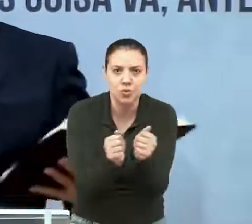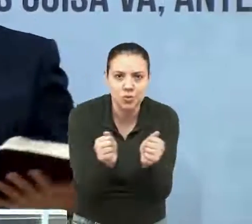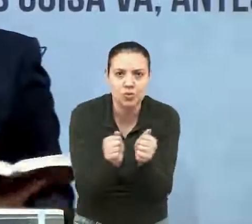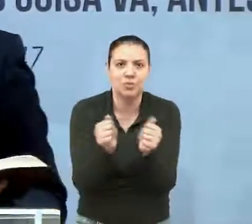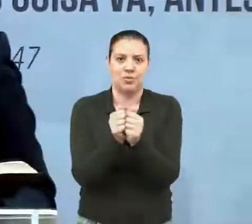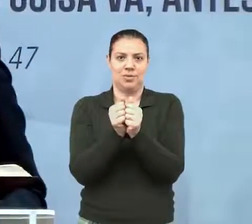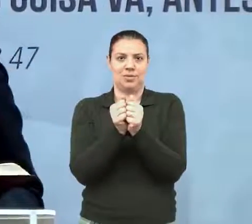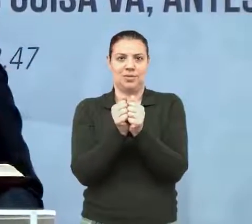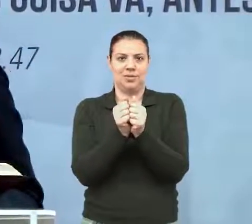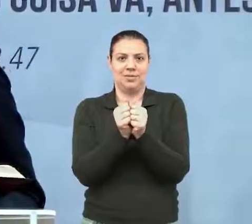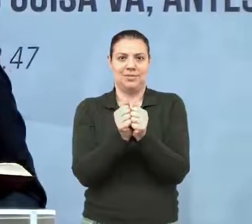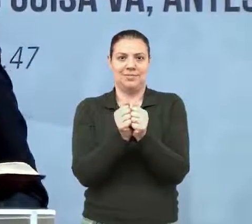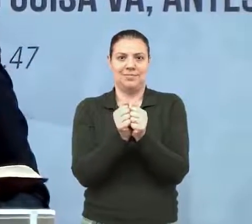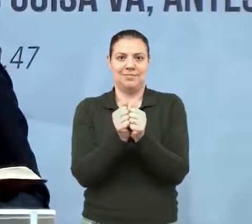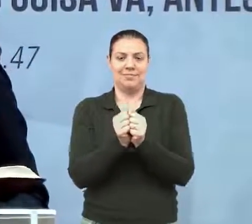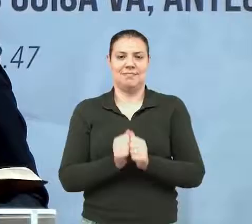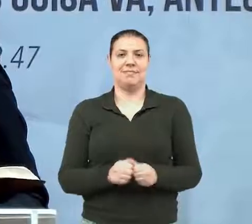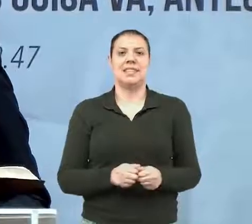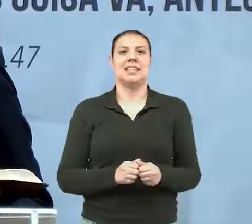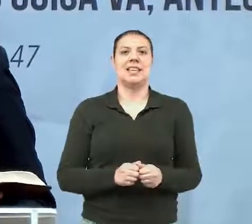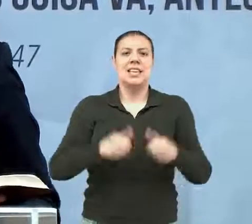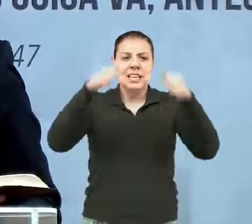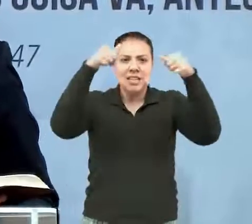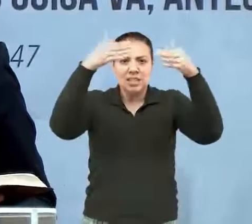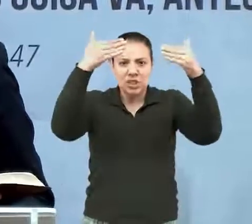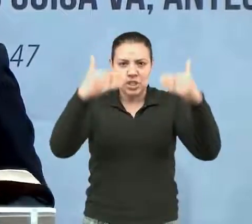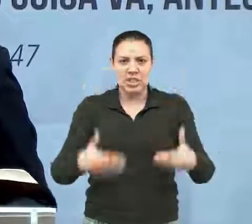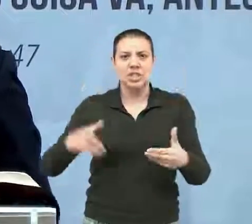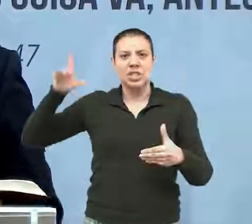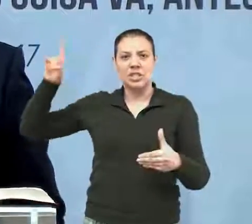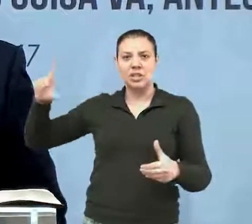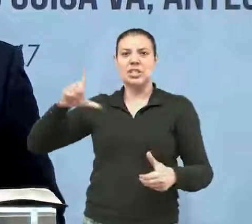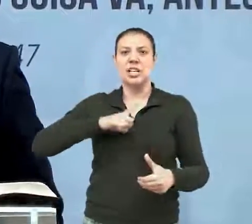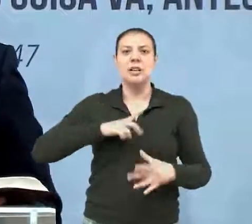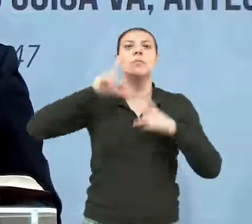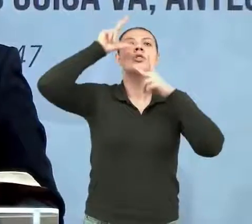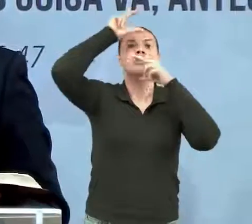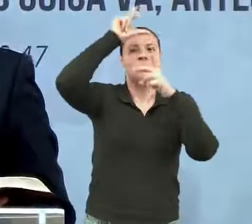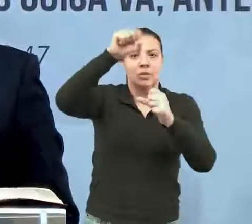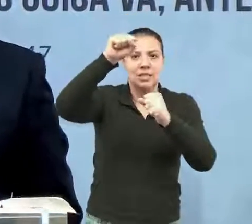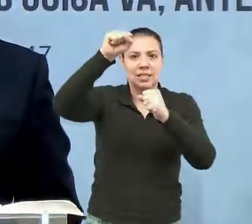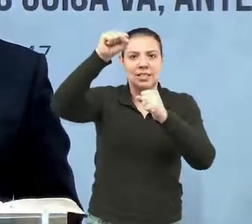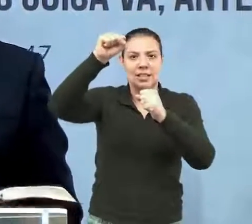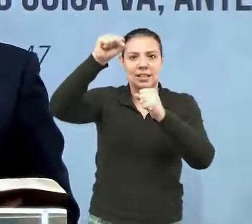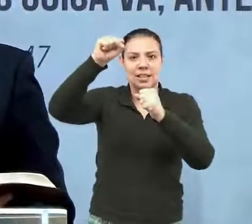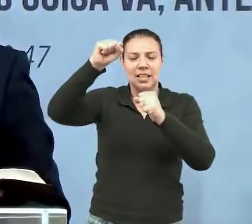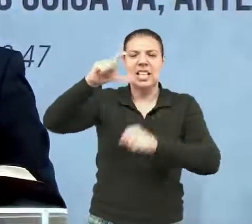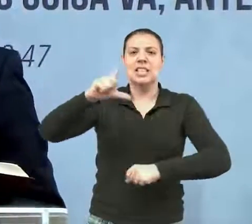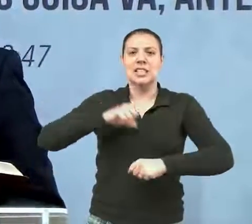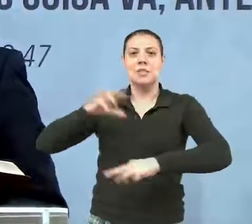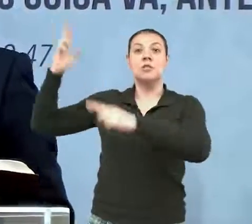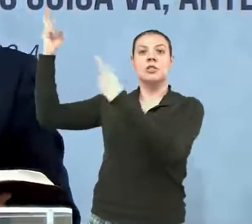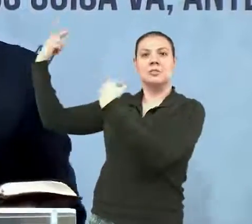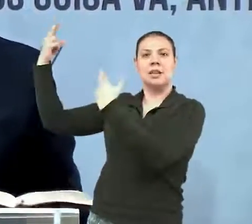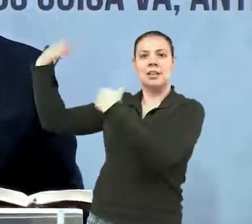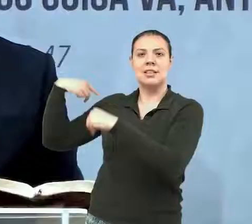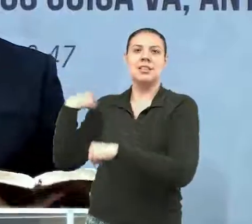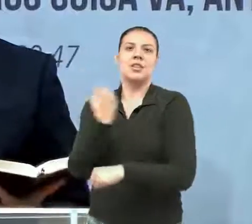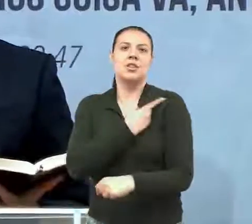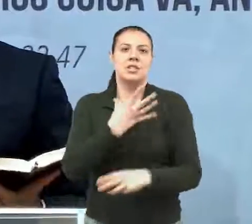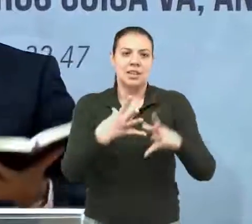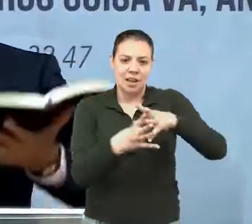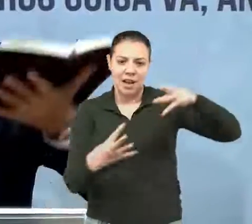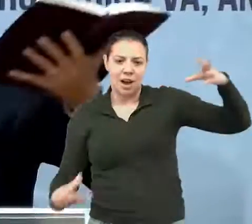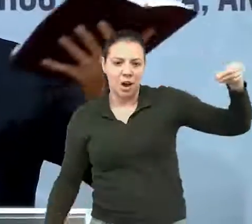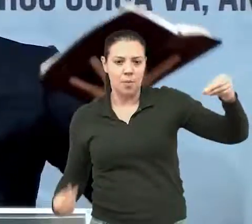É a presença de Deus que vai nos dar força, quem vai nos levantar, quem vai nos fortalecer, quem vai jogar esperança na nossa alma, quem vai iluminar o